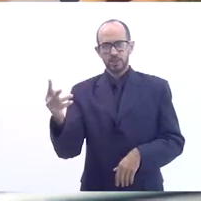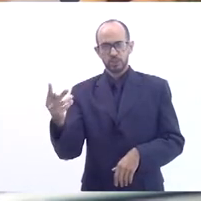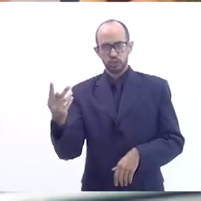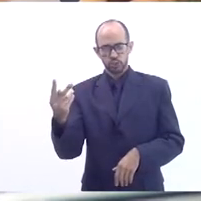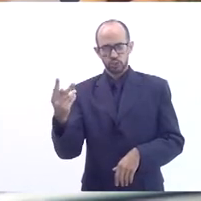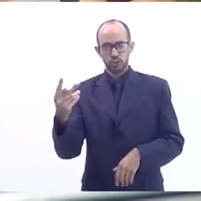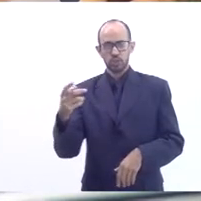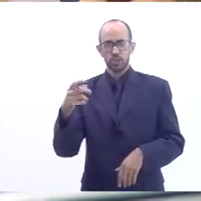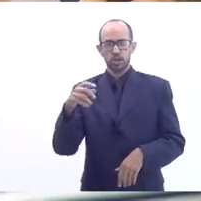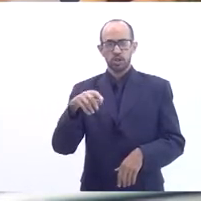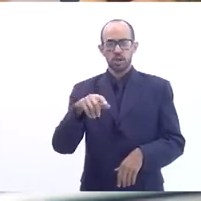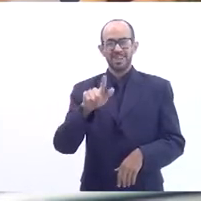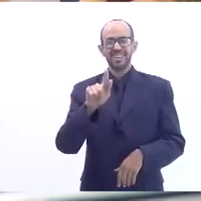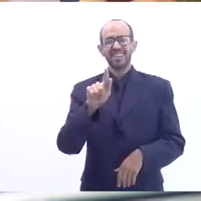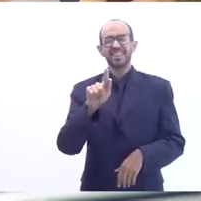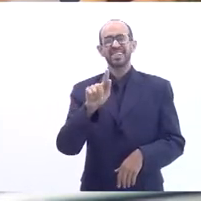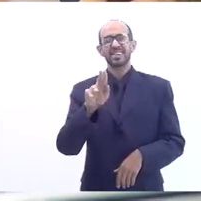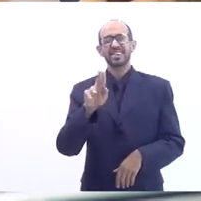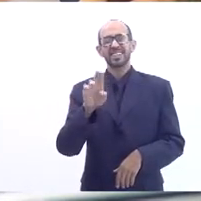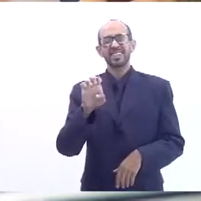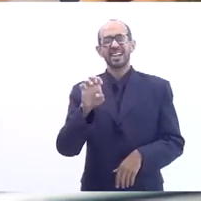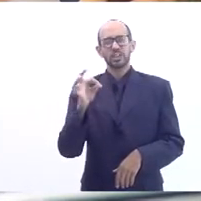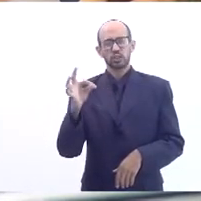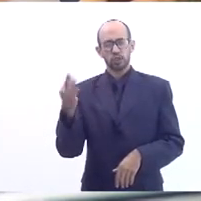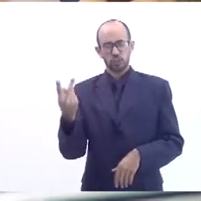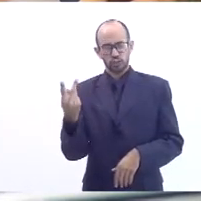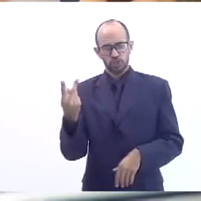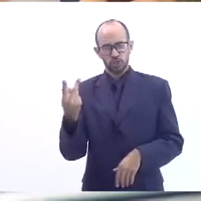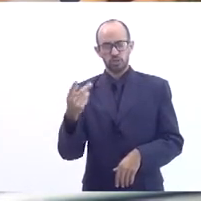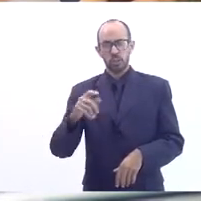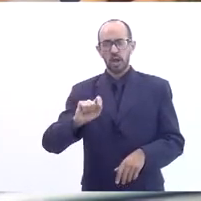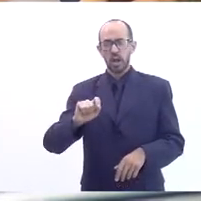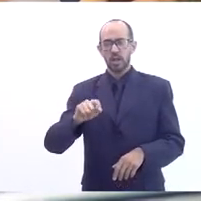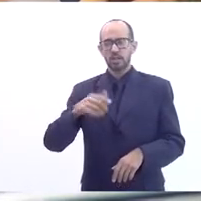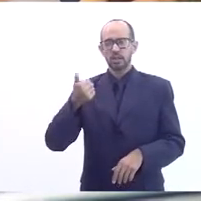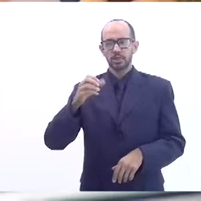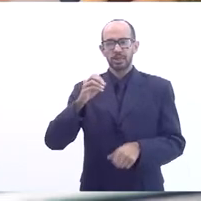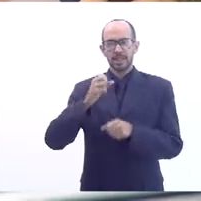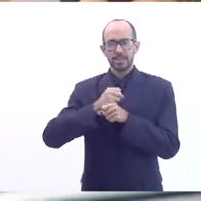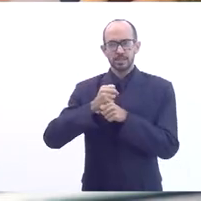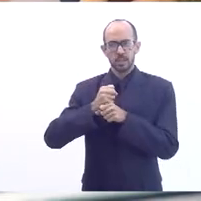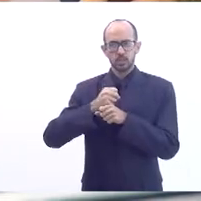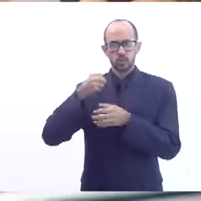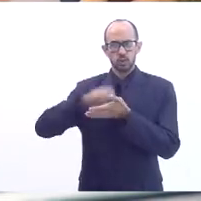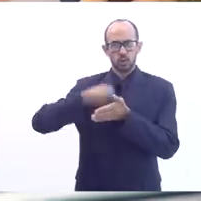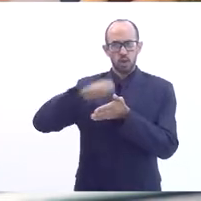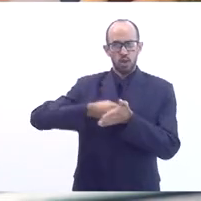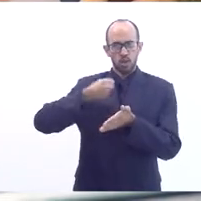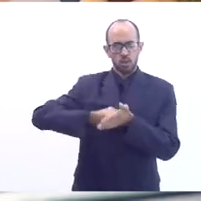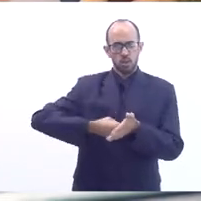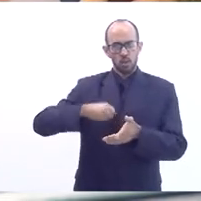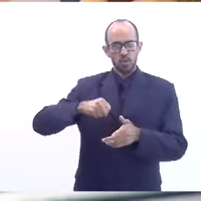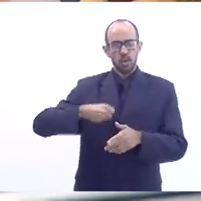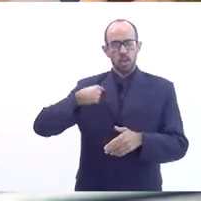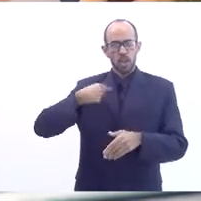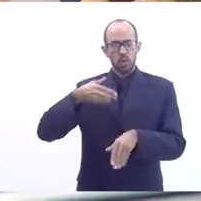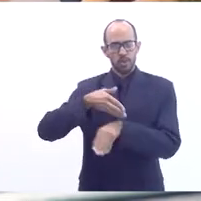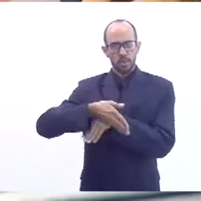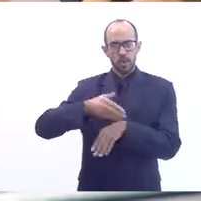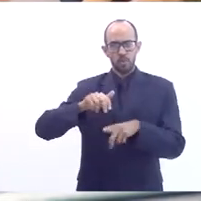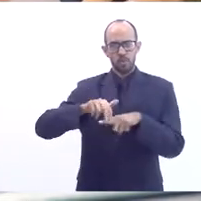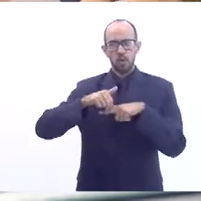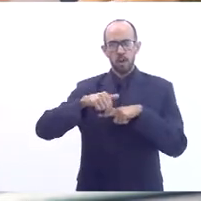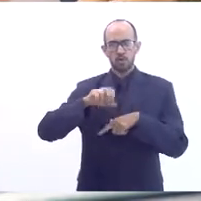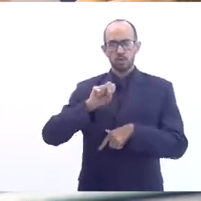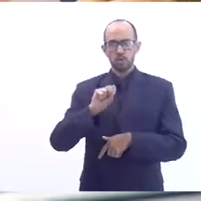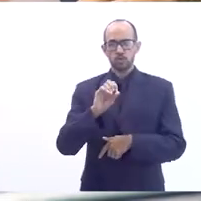é tô indo à luta quase dez anos né Eu acho que a maioria das pessoas sabe que eu entrei nessa luta por conta da Sofia da minha filha